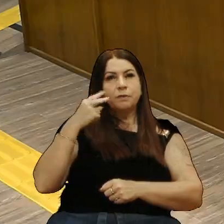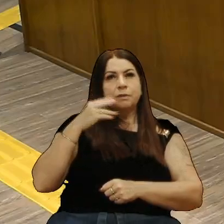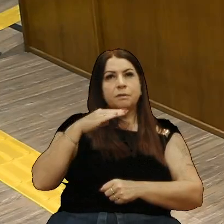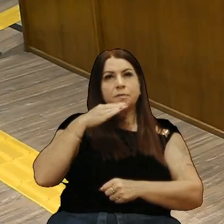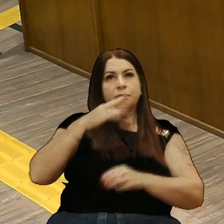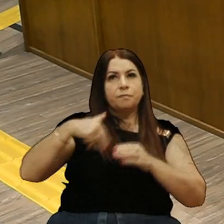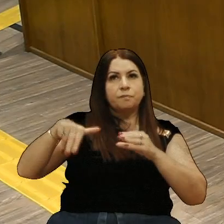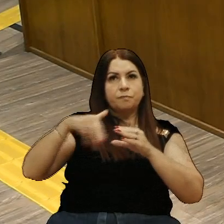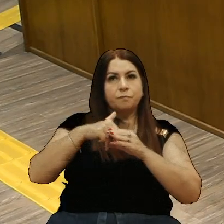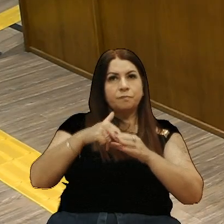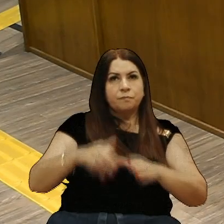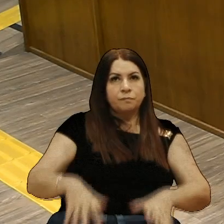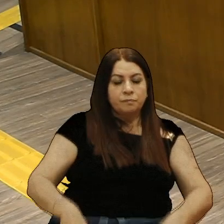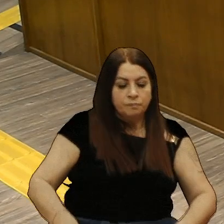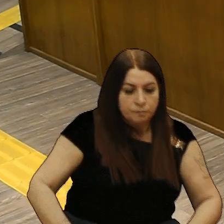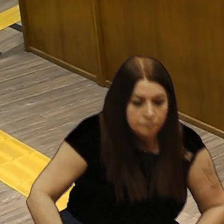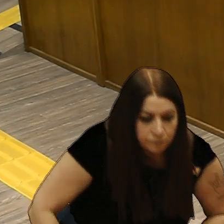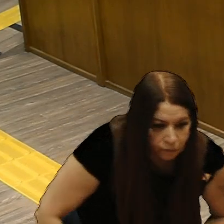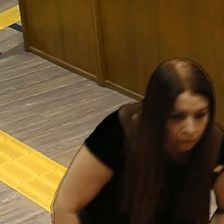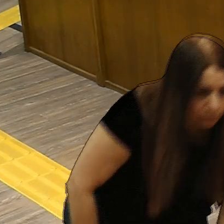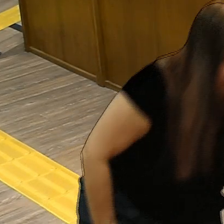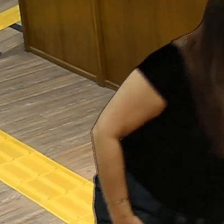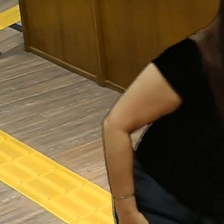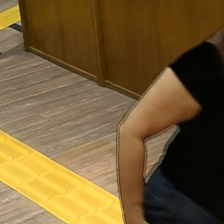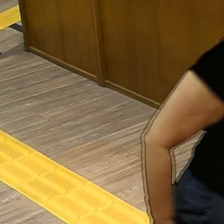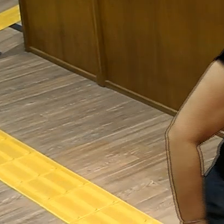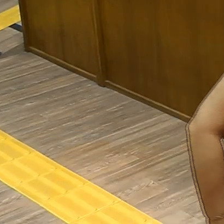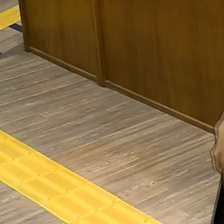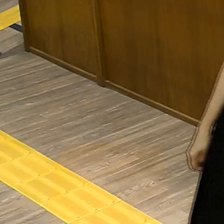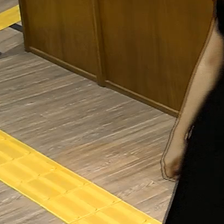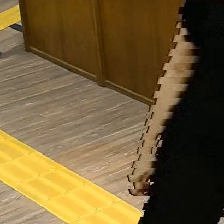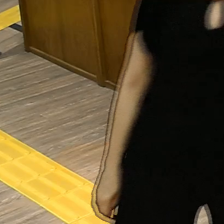vereador Alexandre Bortoluz.